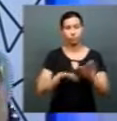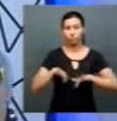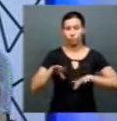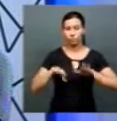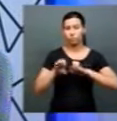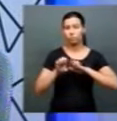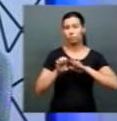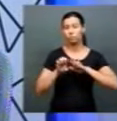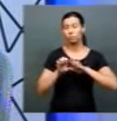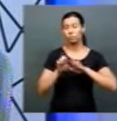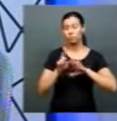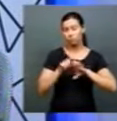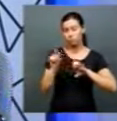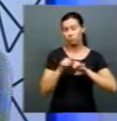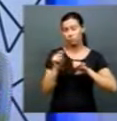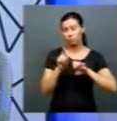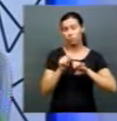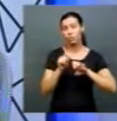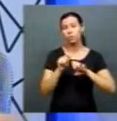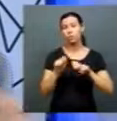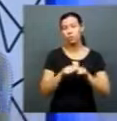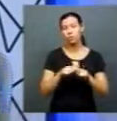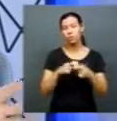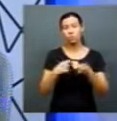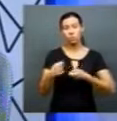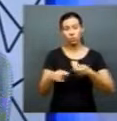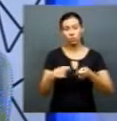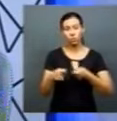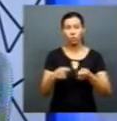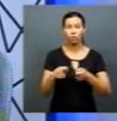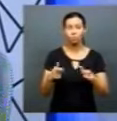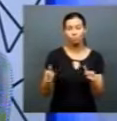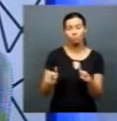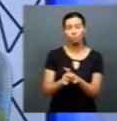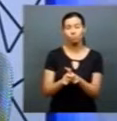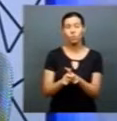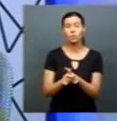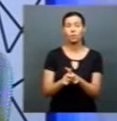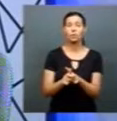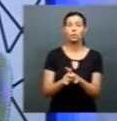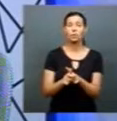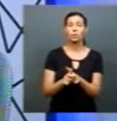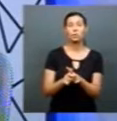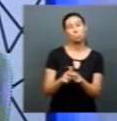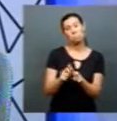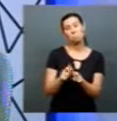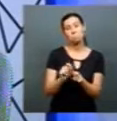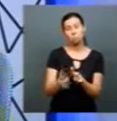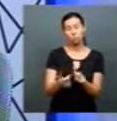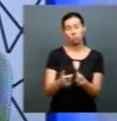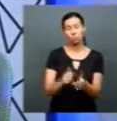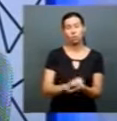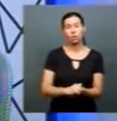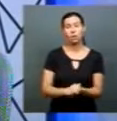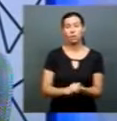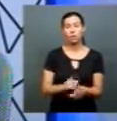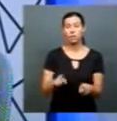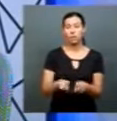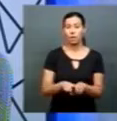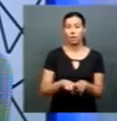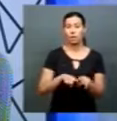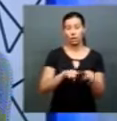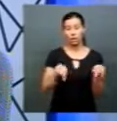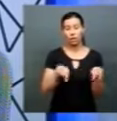empreendedores conseguem ir fazendo o seu negócio num nível menor, né, numa escala pequena, às vezes até laboratorial, alguma